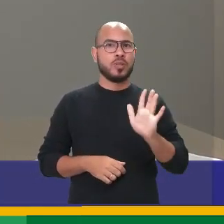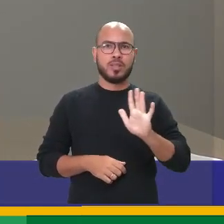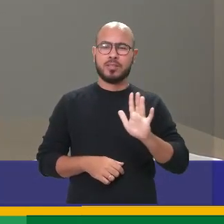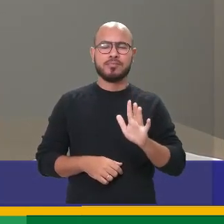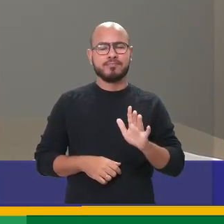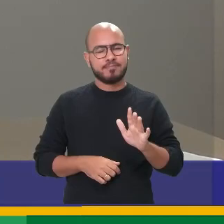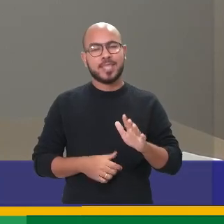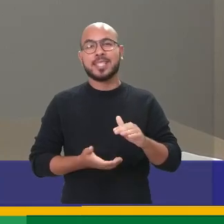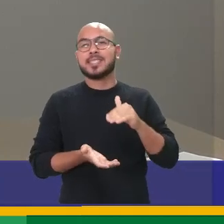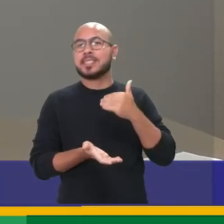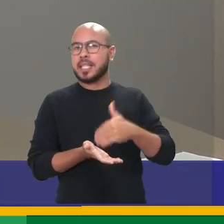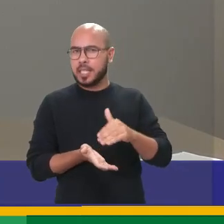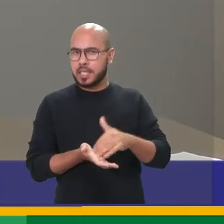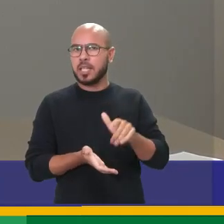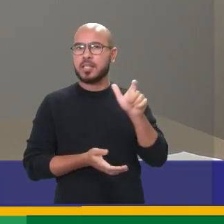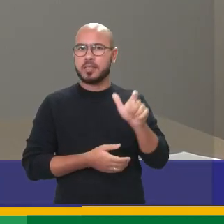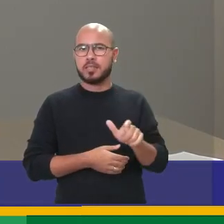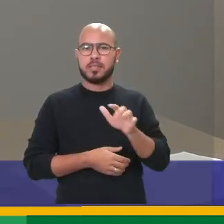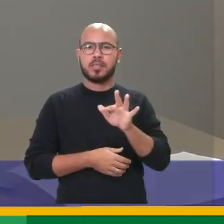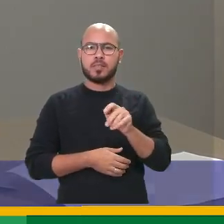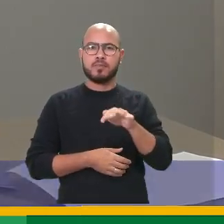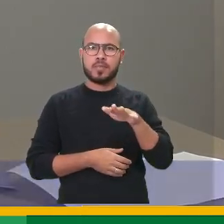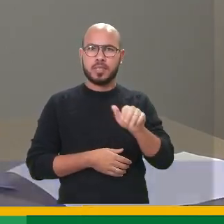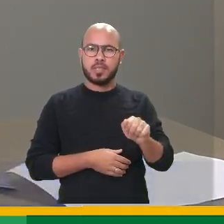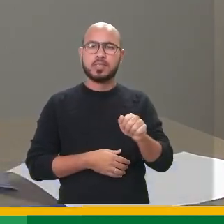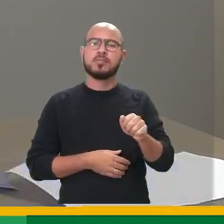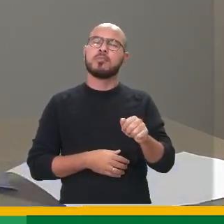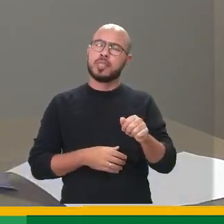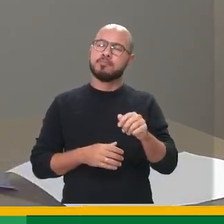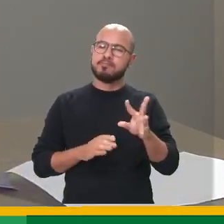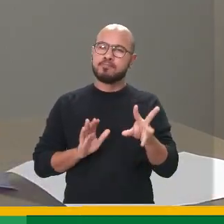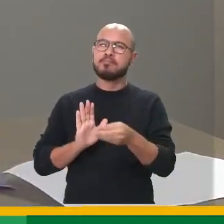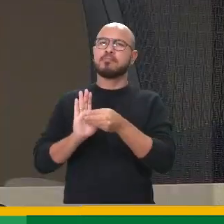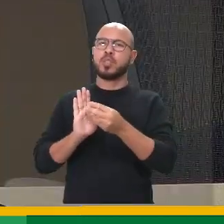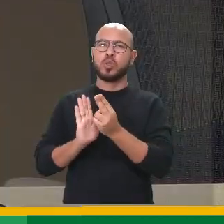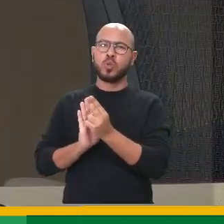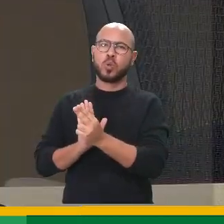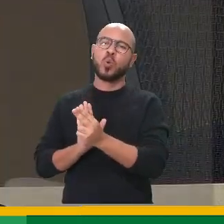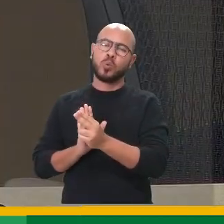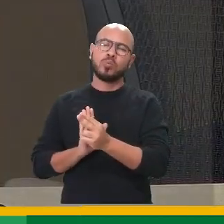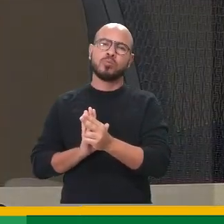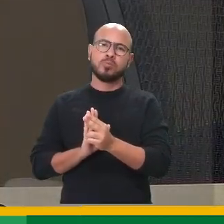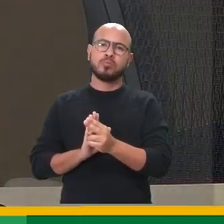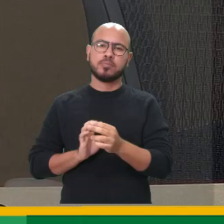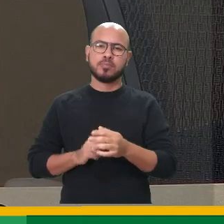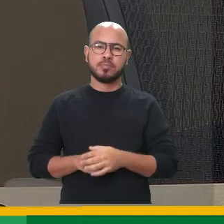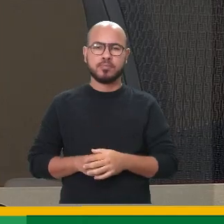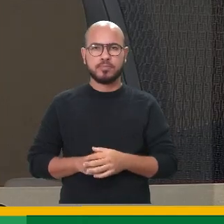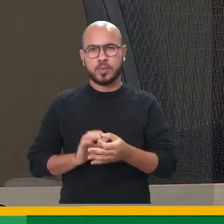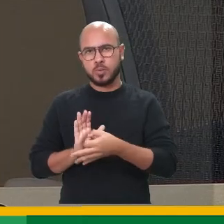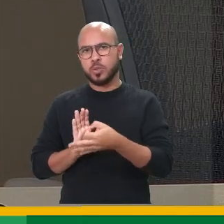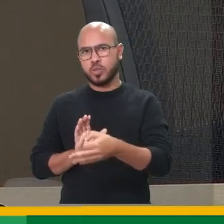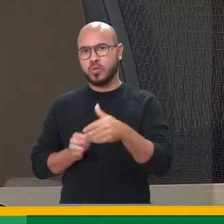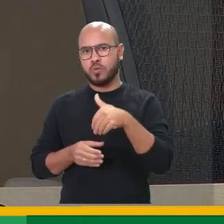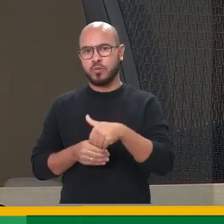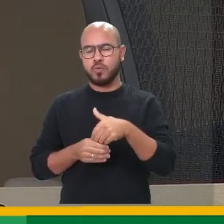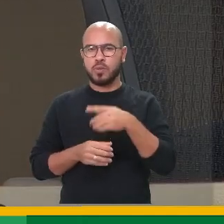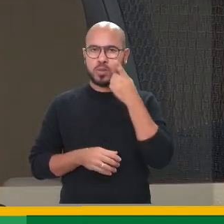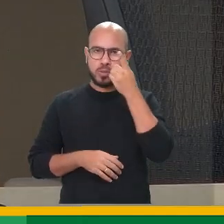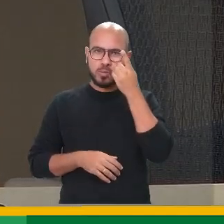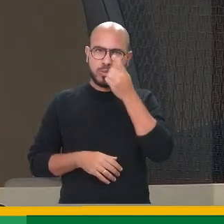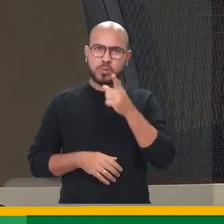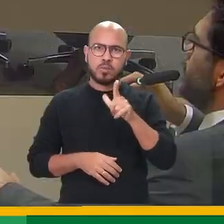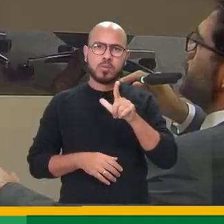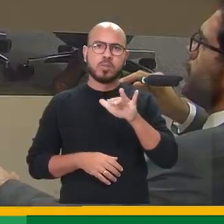auxiliar dele que tá na pá só queria explicar isso obrigado Presidente encaminhamento de voto Presidente para encaminhamento de voto Deputado lincol